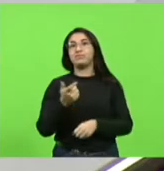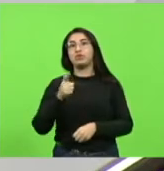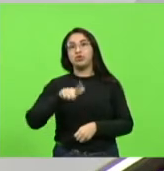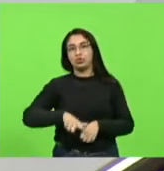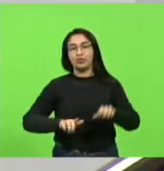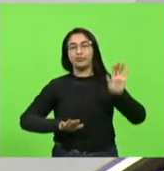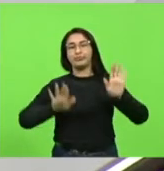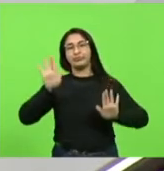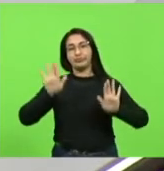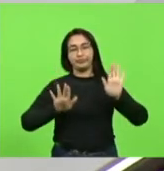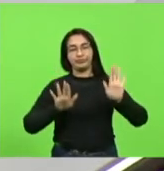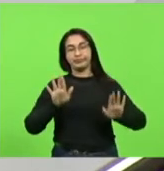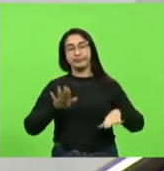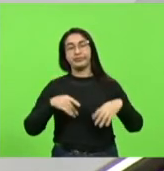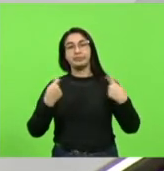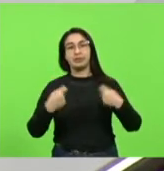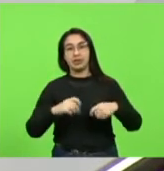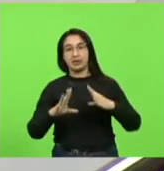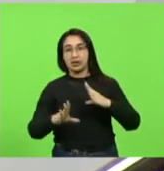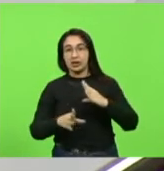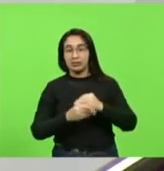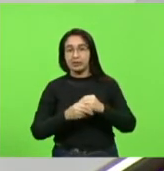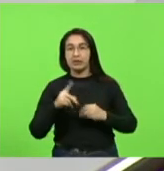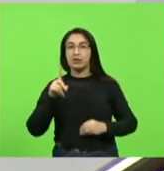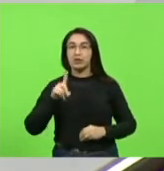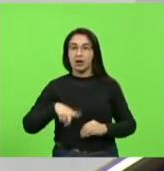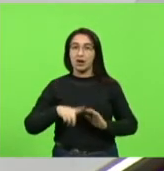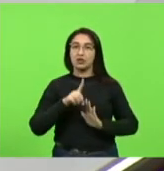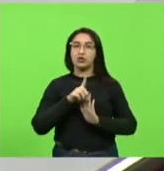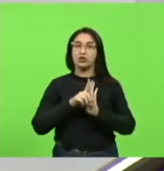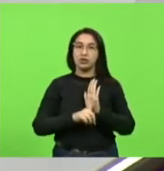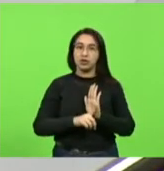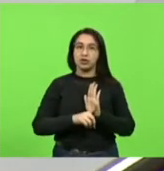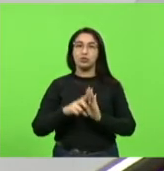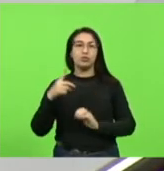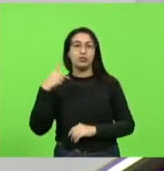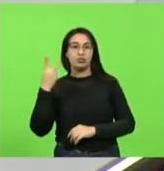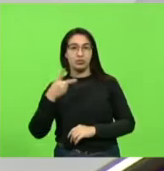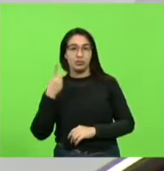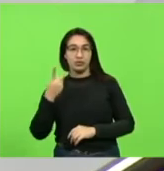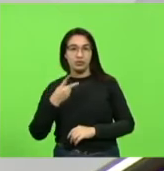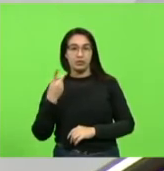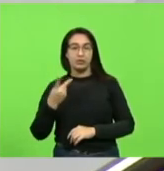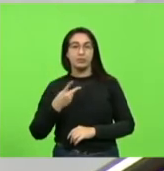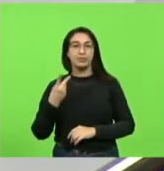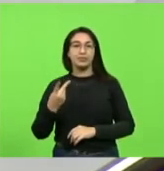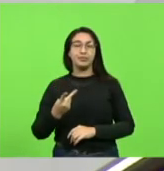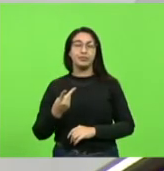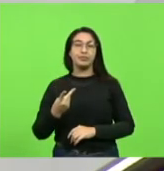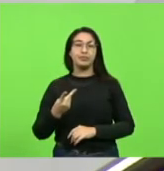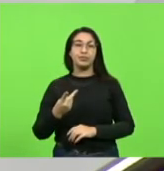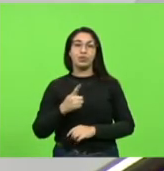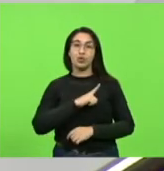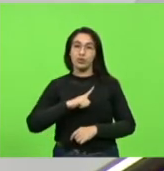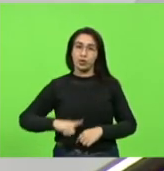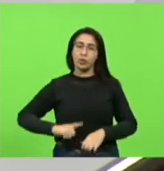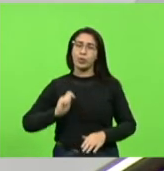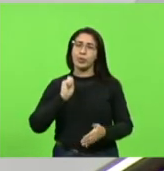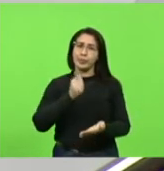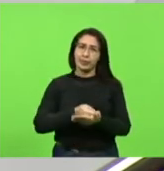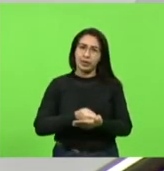emendas, que são direito do parlamentar, do deputado, que o governador pague as emendas de